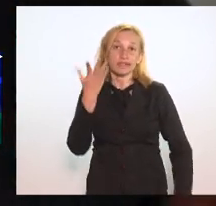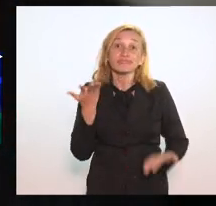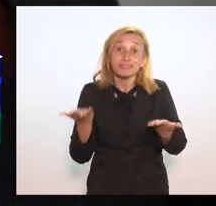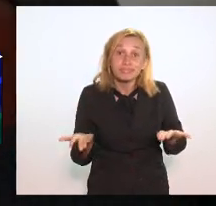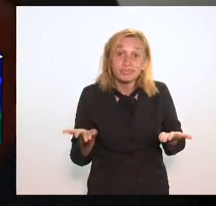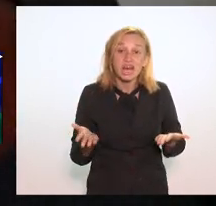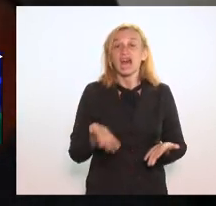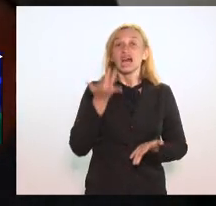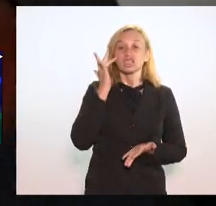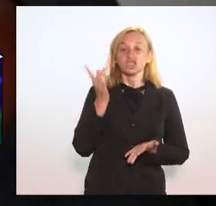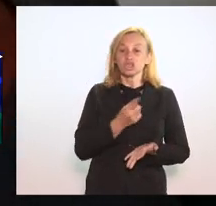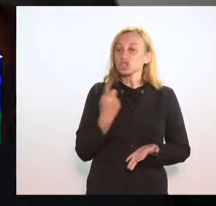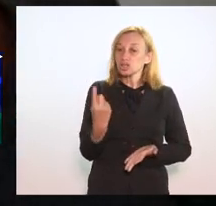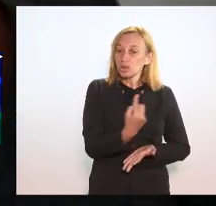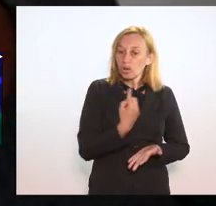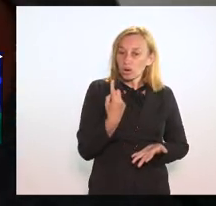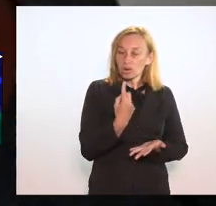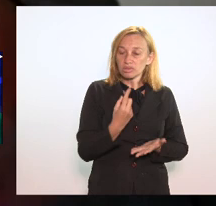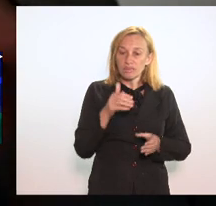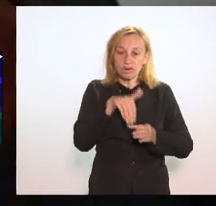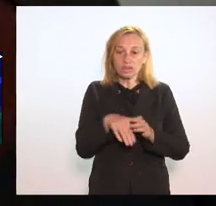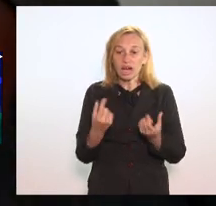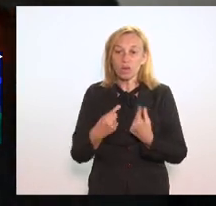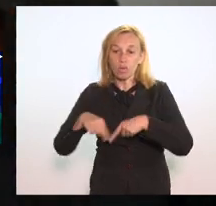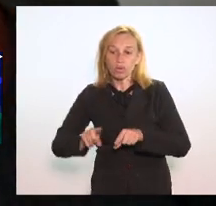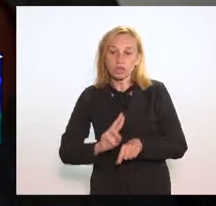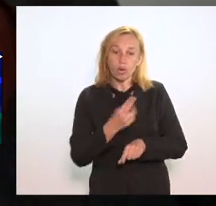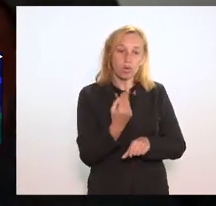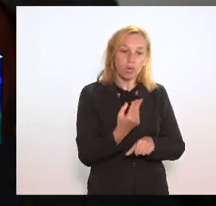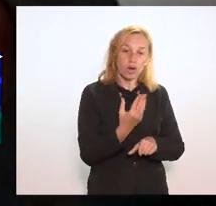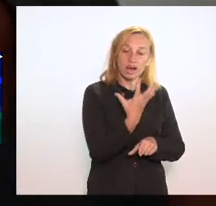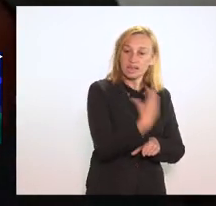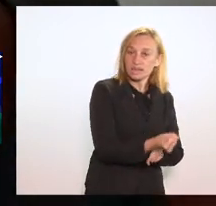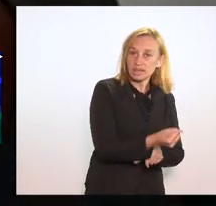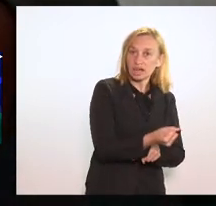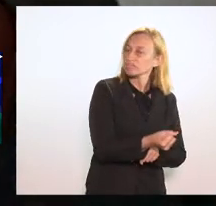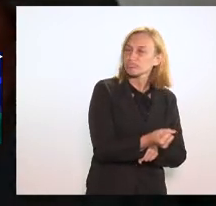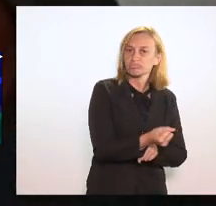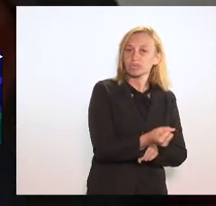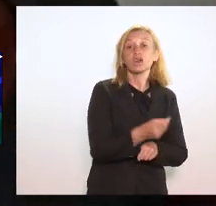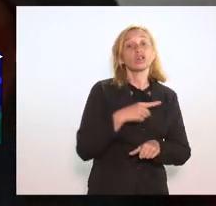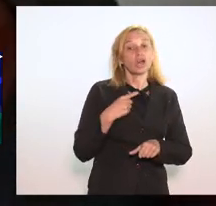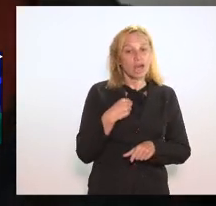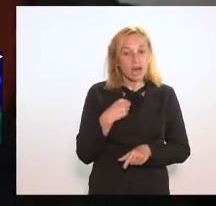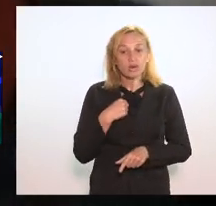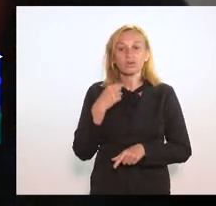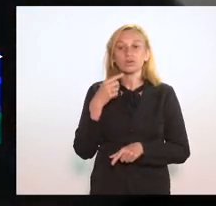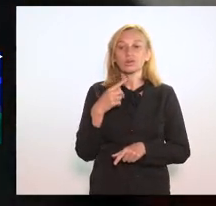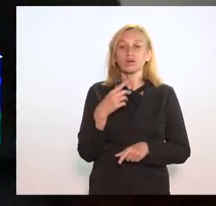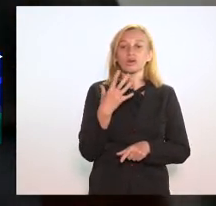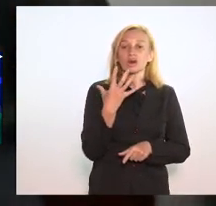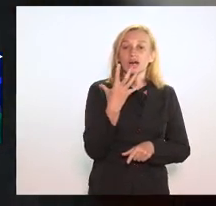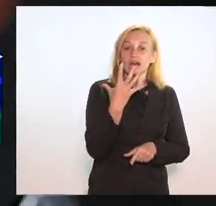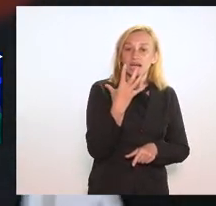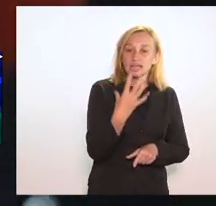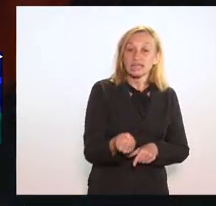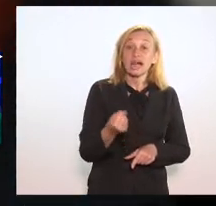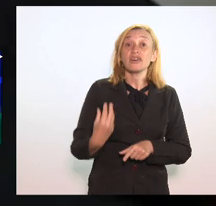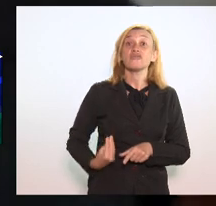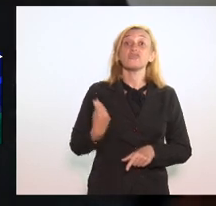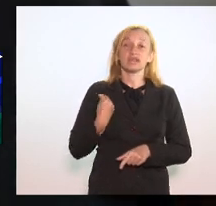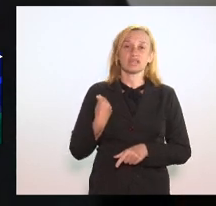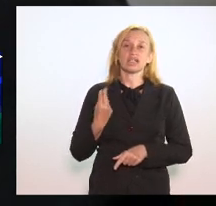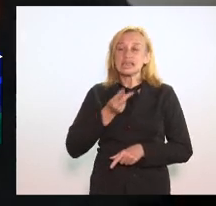como se assentar já se eu fosse lutar contra favor ele eu tô botando conta ele já tô botando vou botar favor da vida